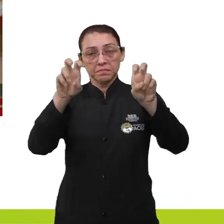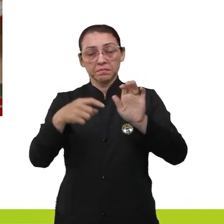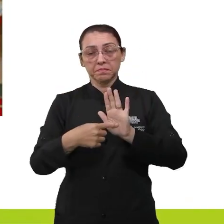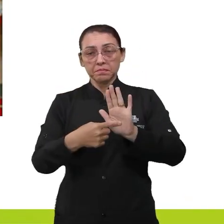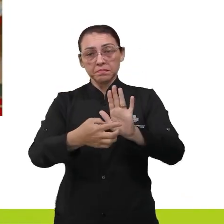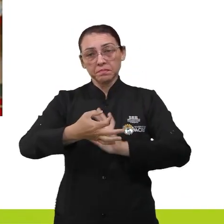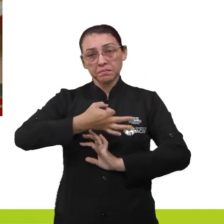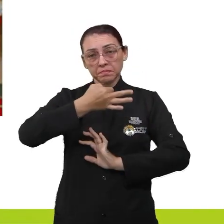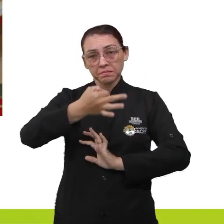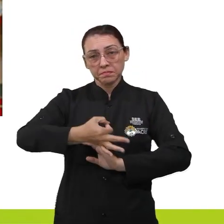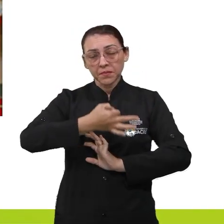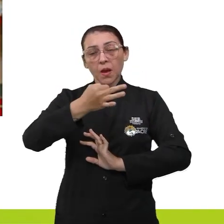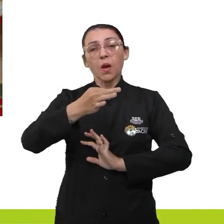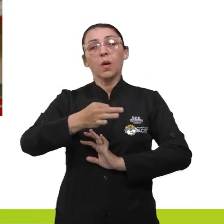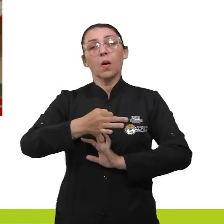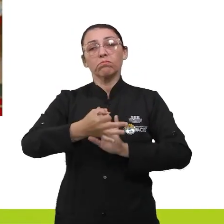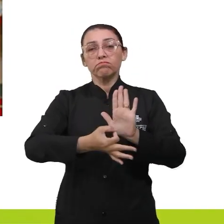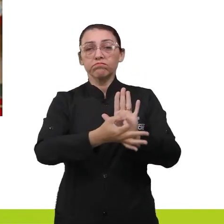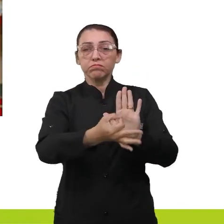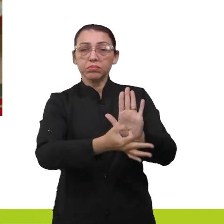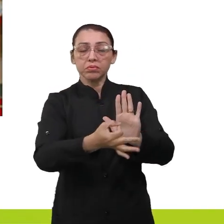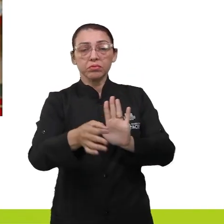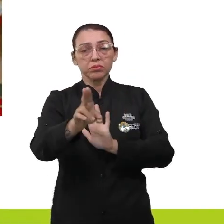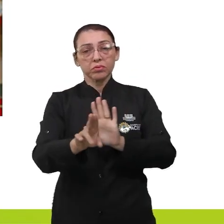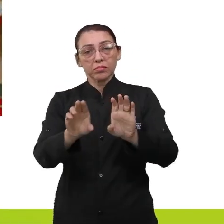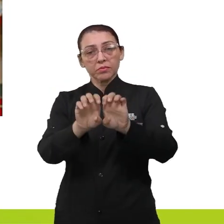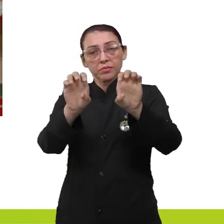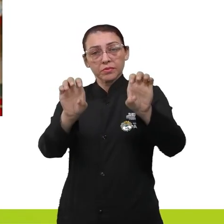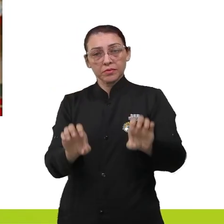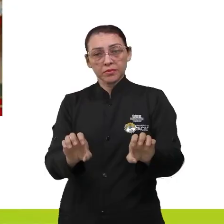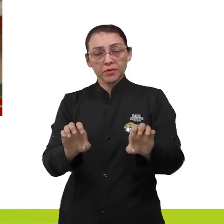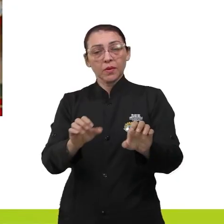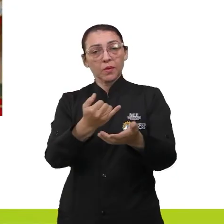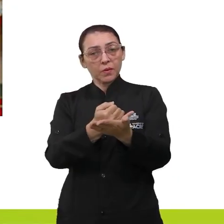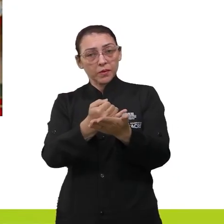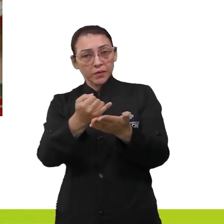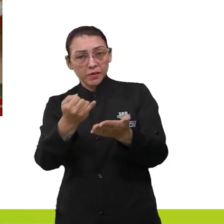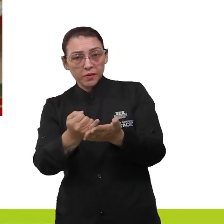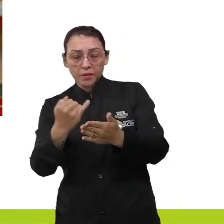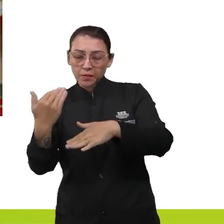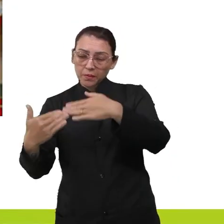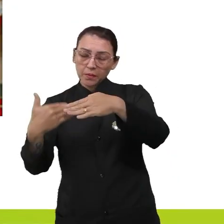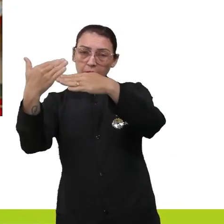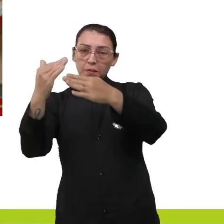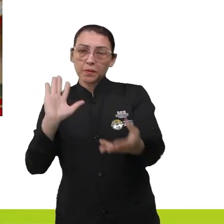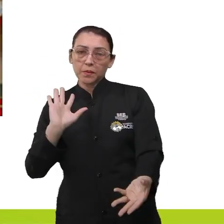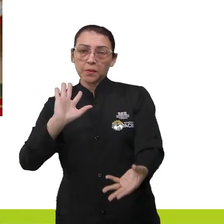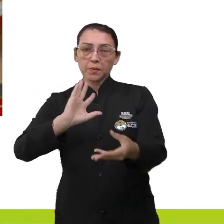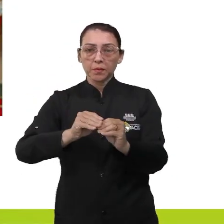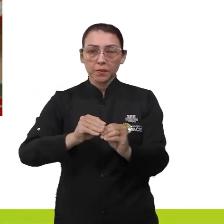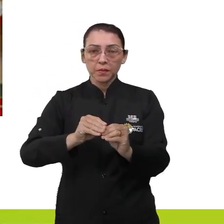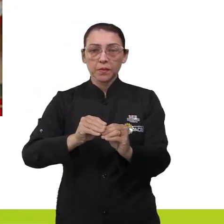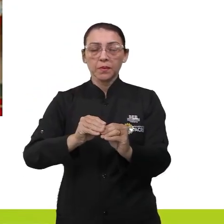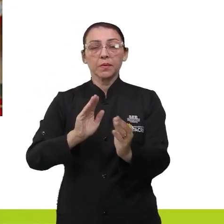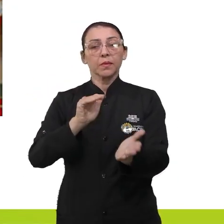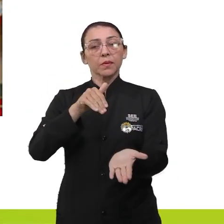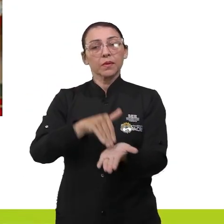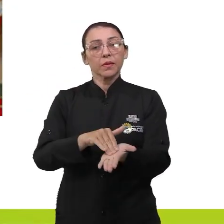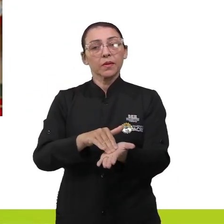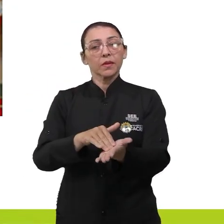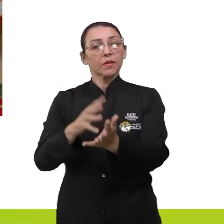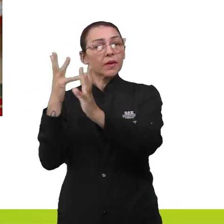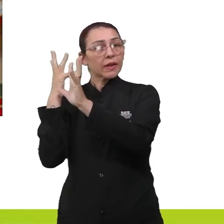sua opinião com argumentos, usar a estrutura com introdução, desenvolvimento e conclusão e vai revisar